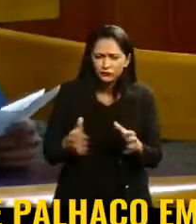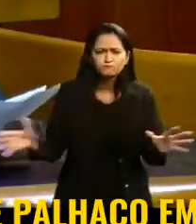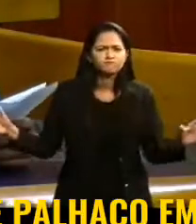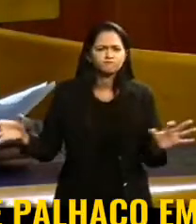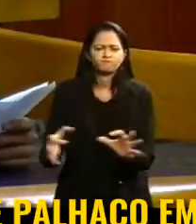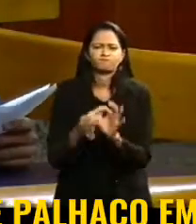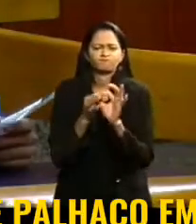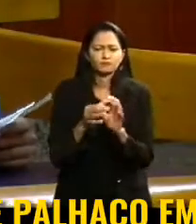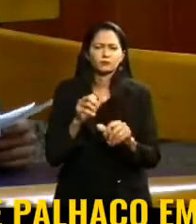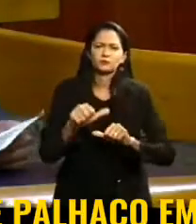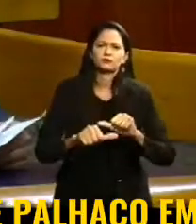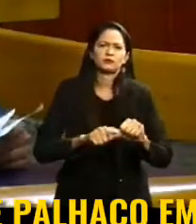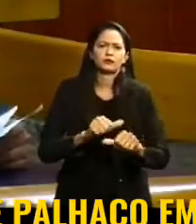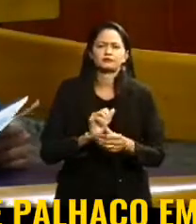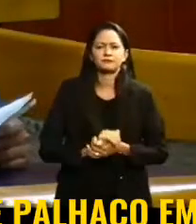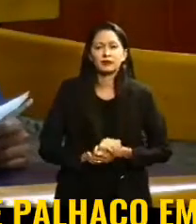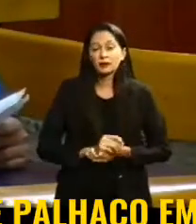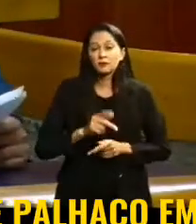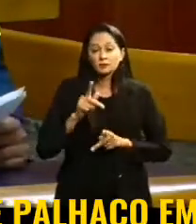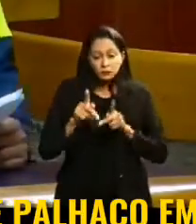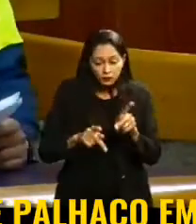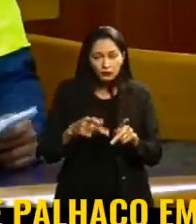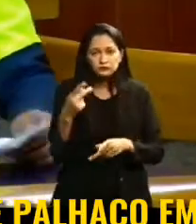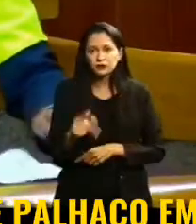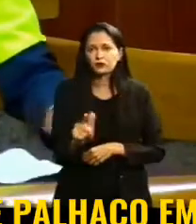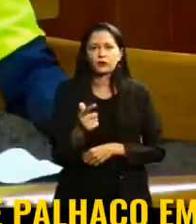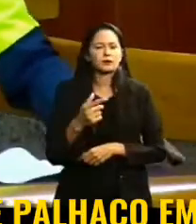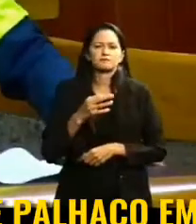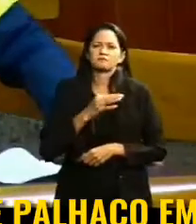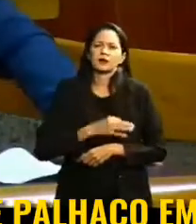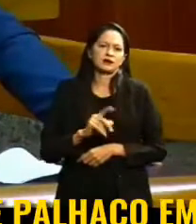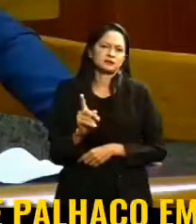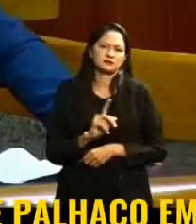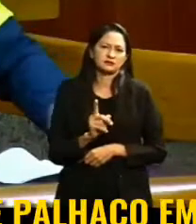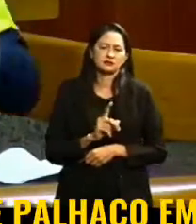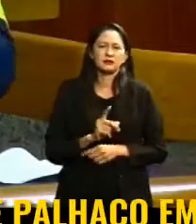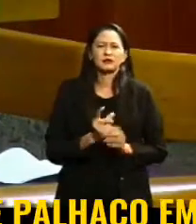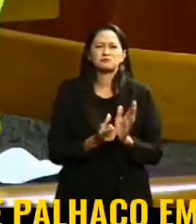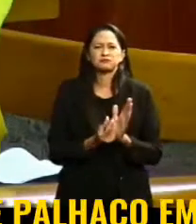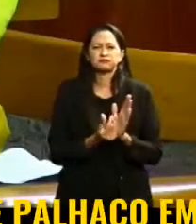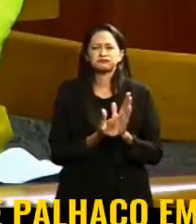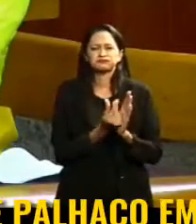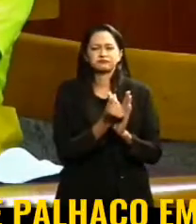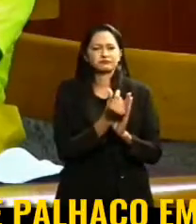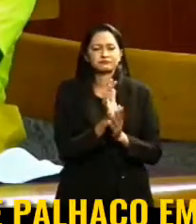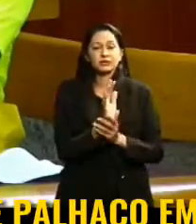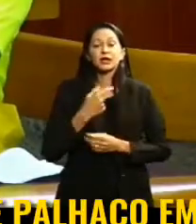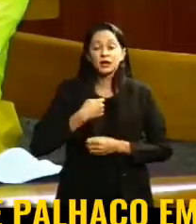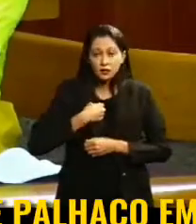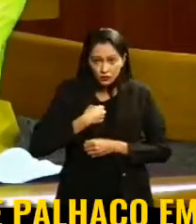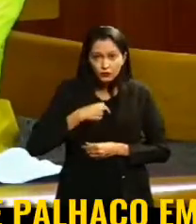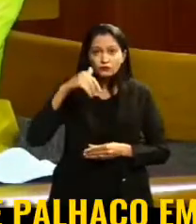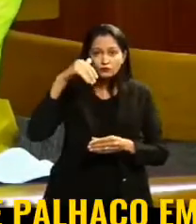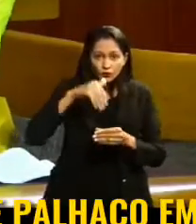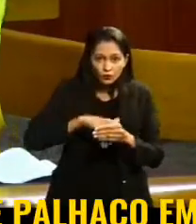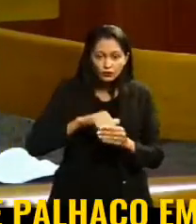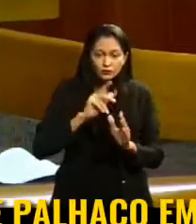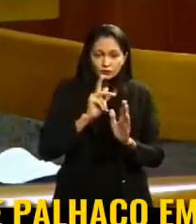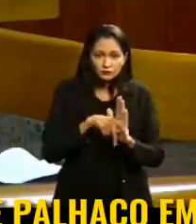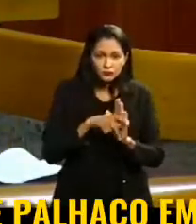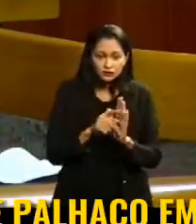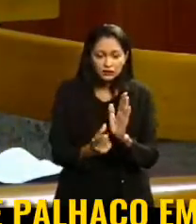realidade. O cidadão goianiense não merece isso. E eu torno a dizer, eu não votei projeto de lei que aumenta IPTU e